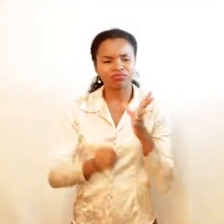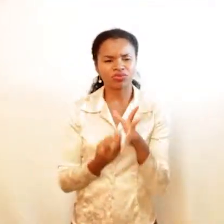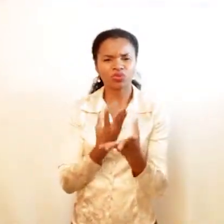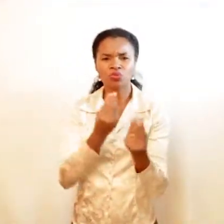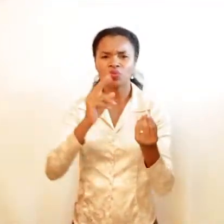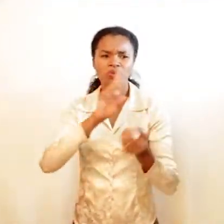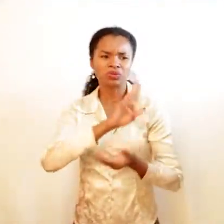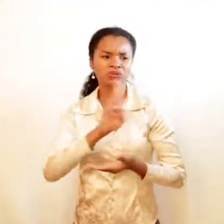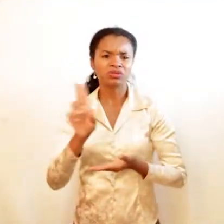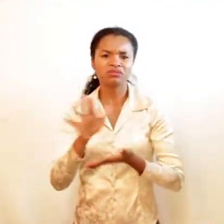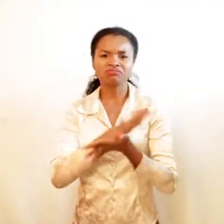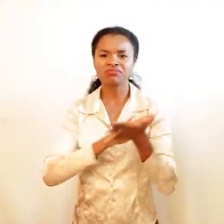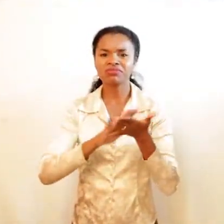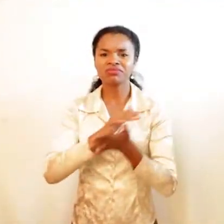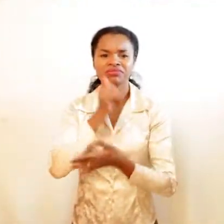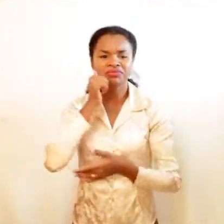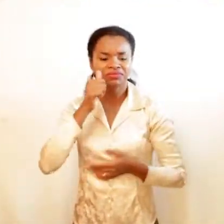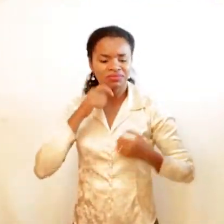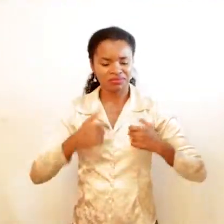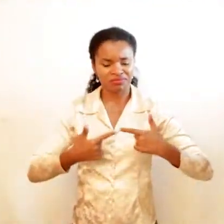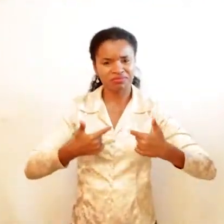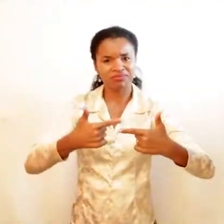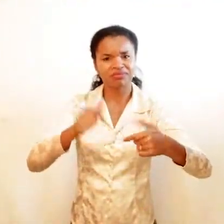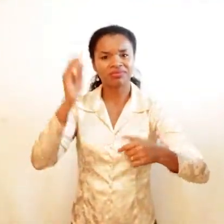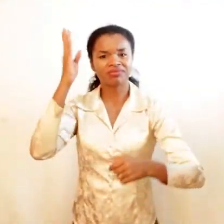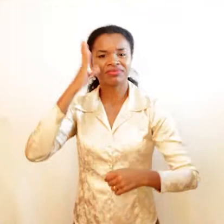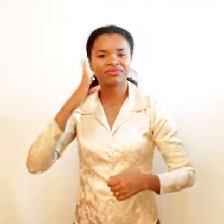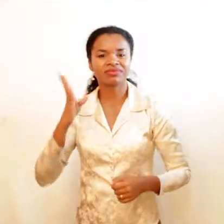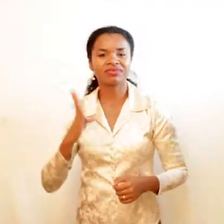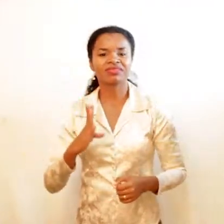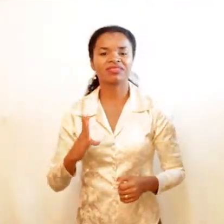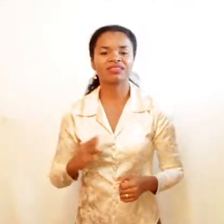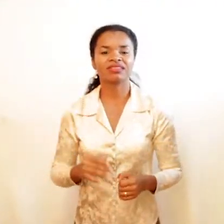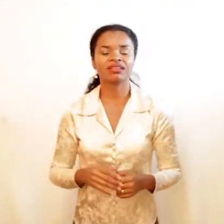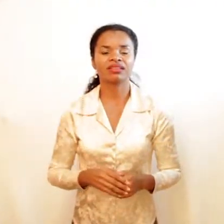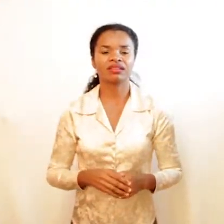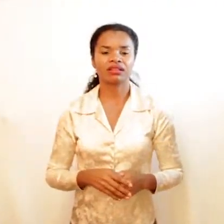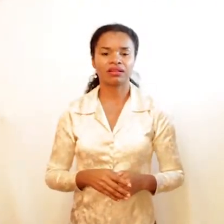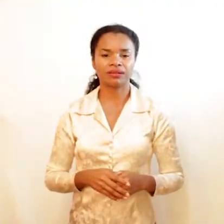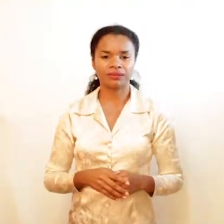trincheiras. Quantas anônimas guerreiras